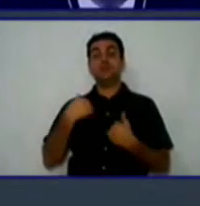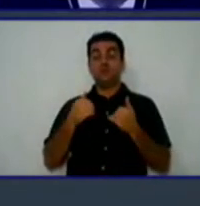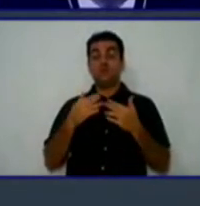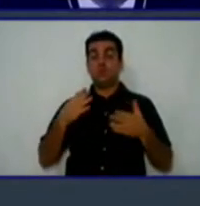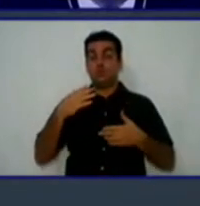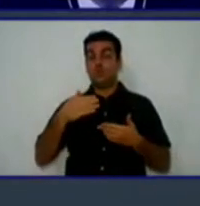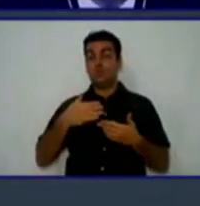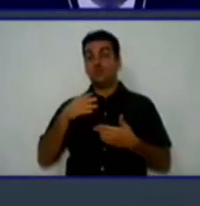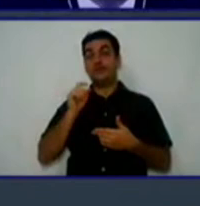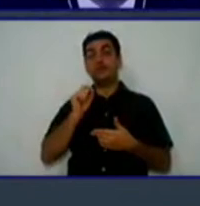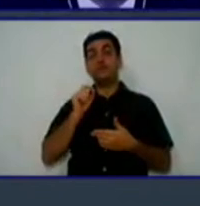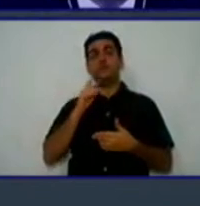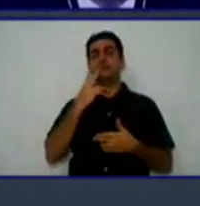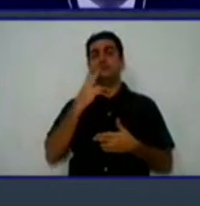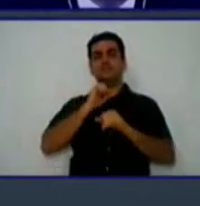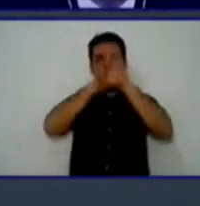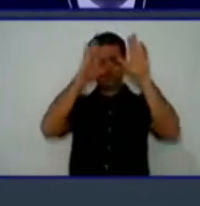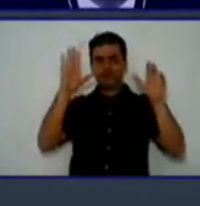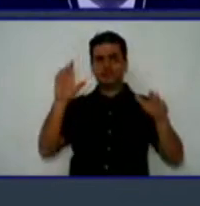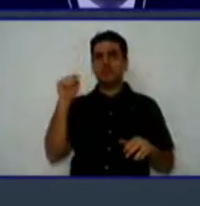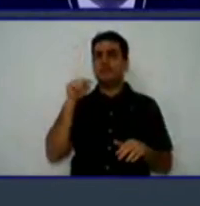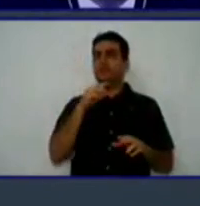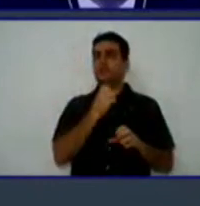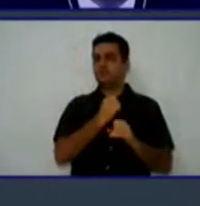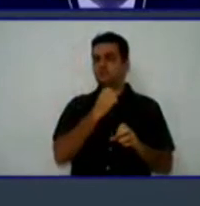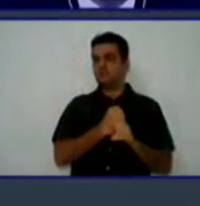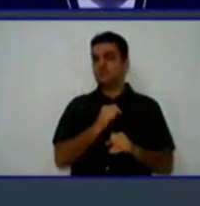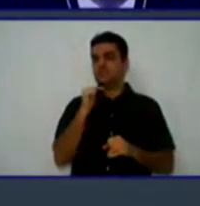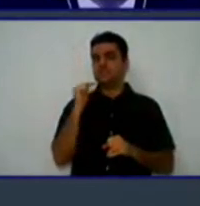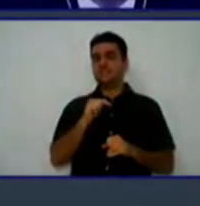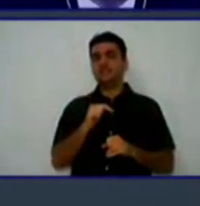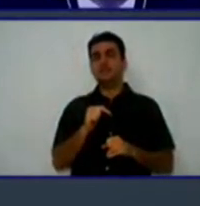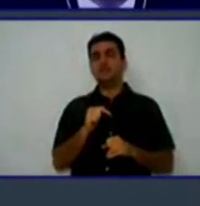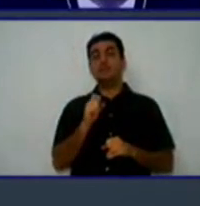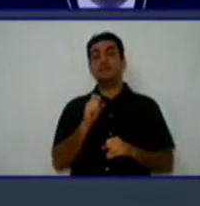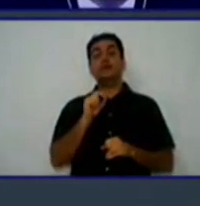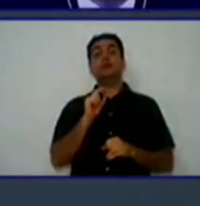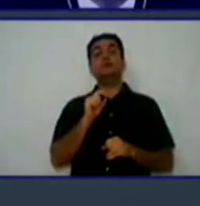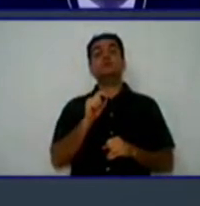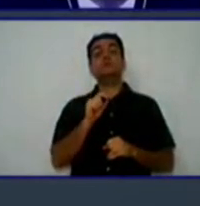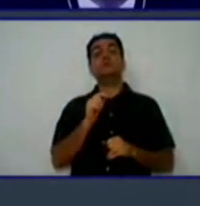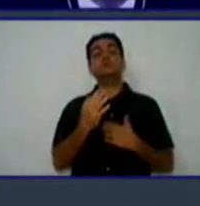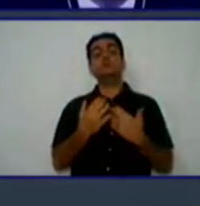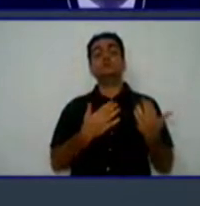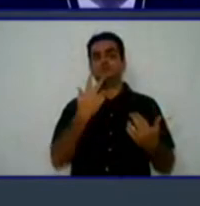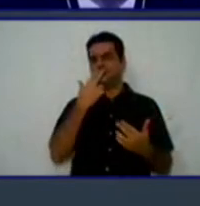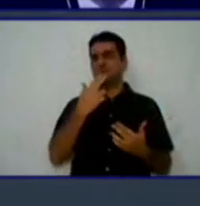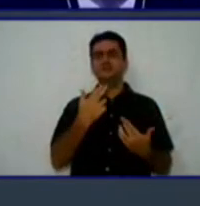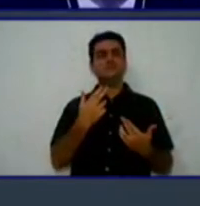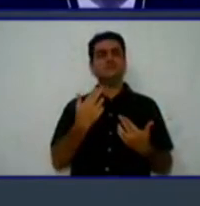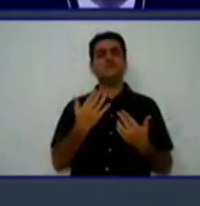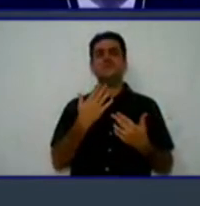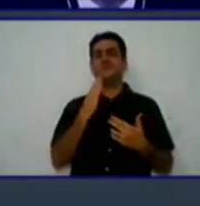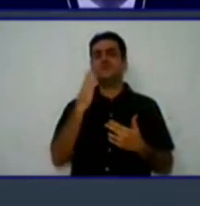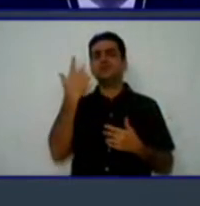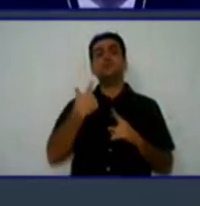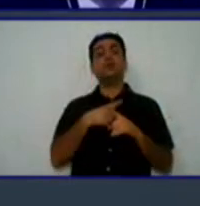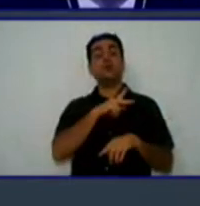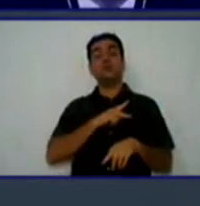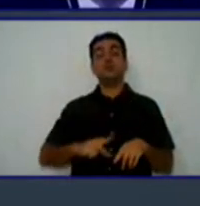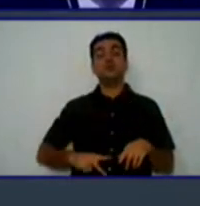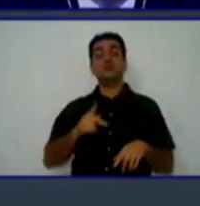a única transparência que tem nessa prestação de contas é a desfaçatez total por parte do presidente do